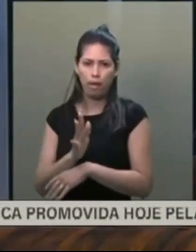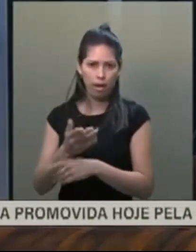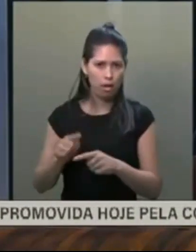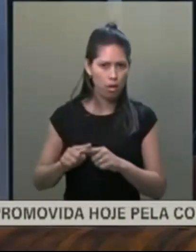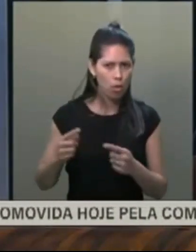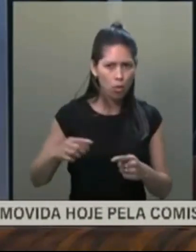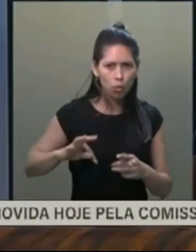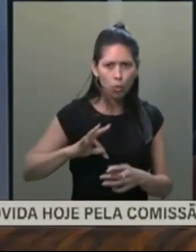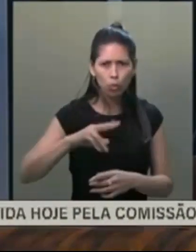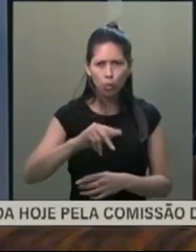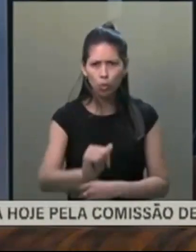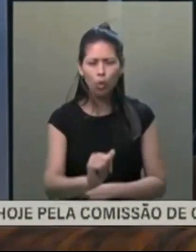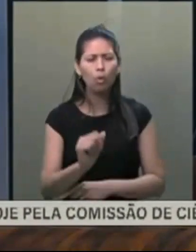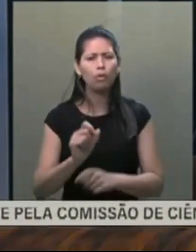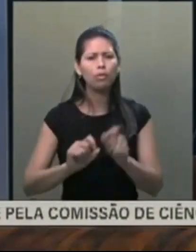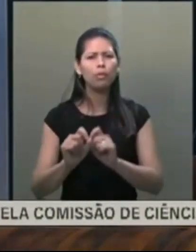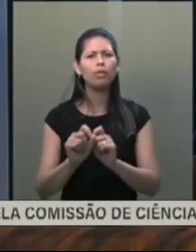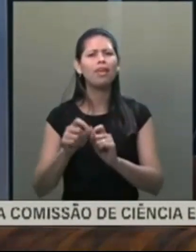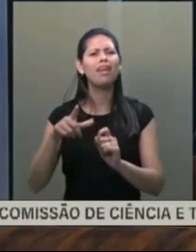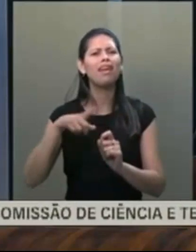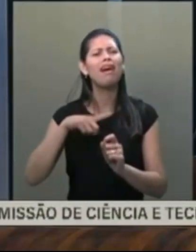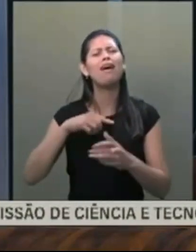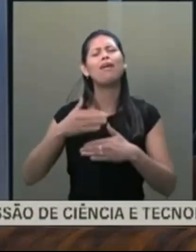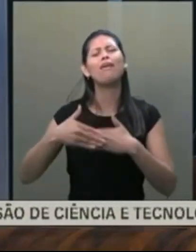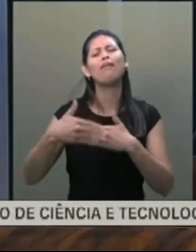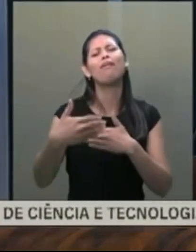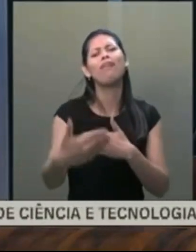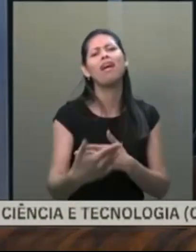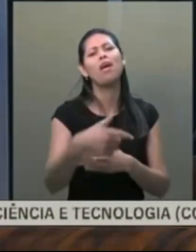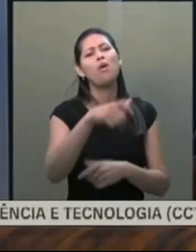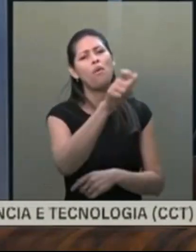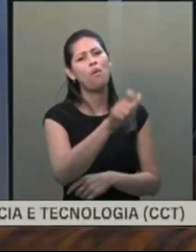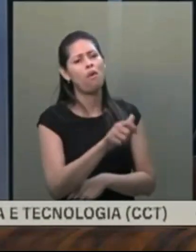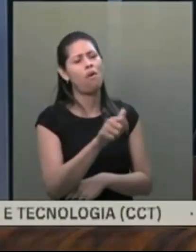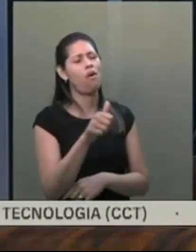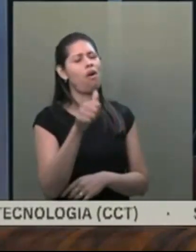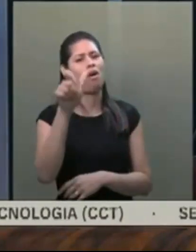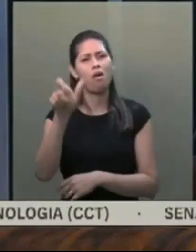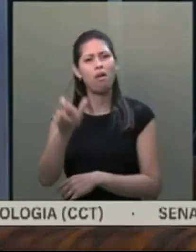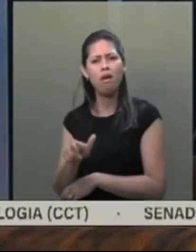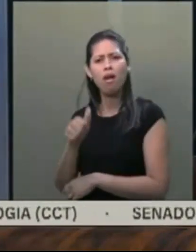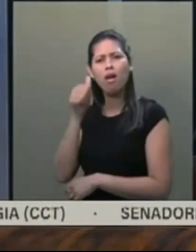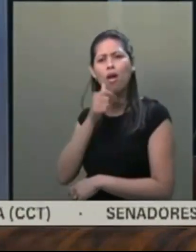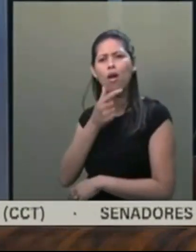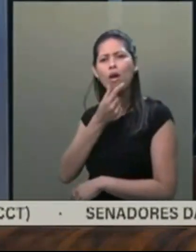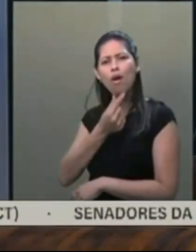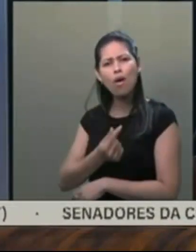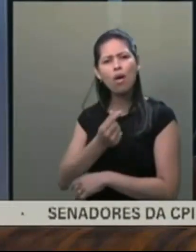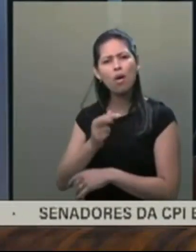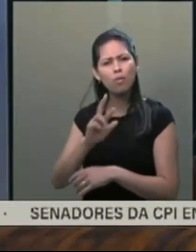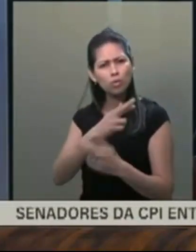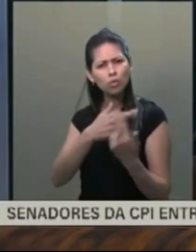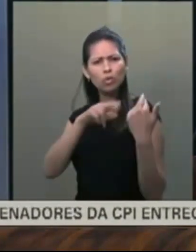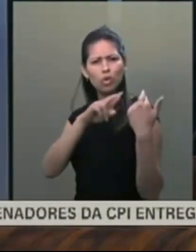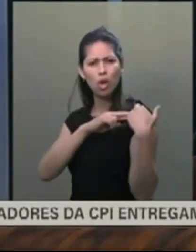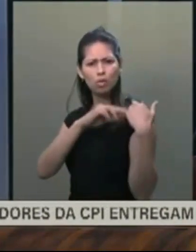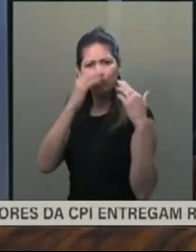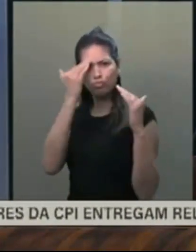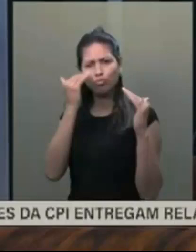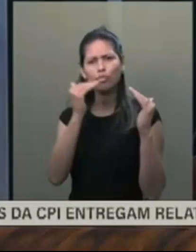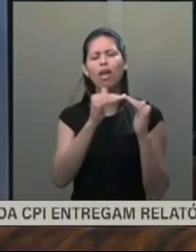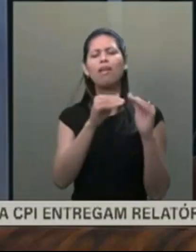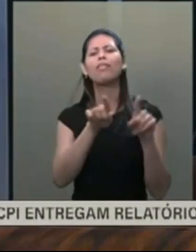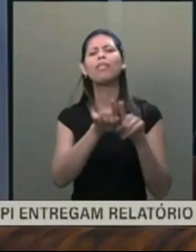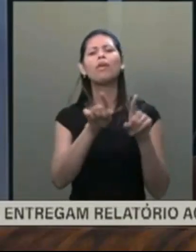formada, majoritariamente, por homens e mulheres responsáveis e honestos. Mas